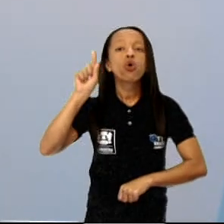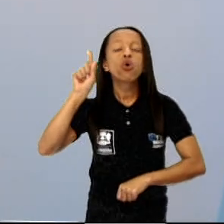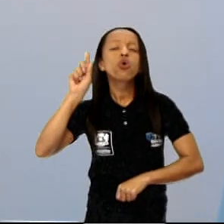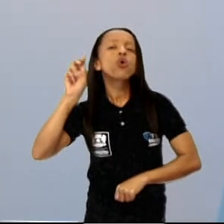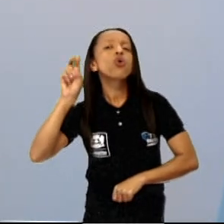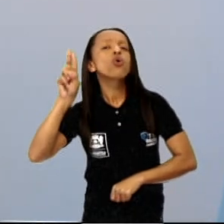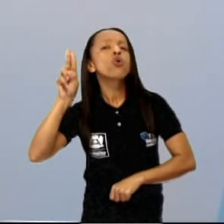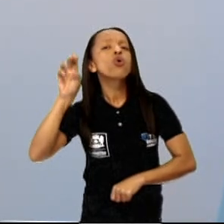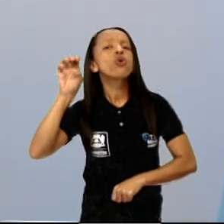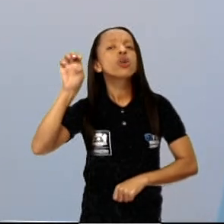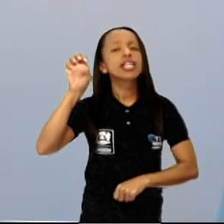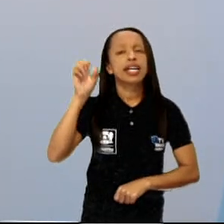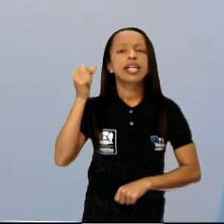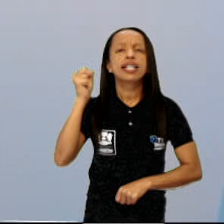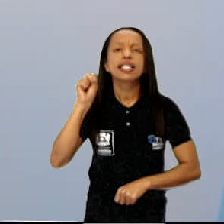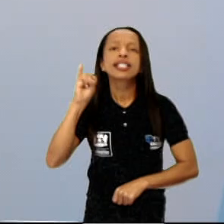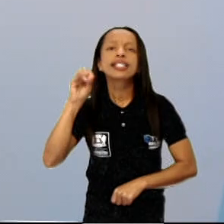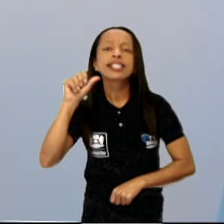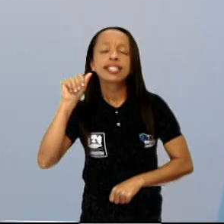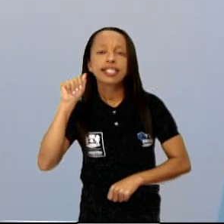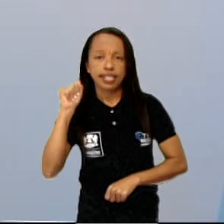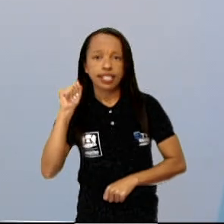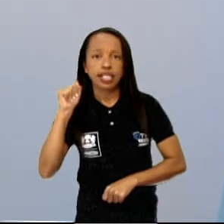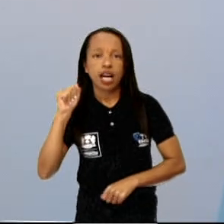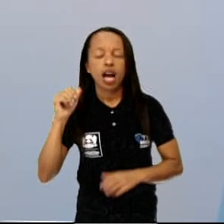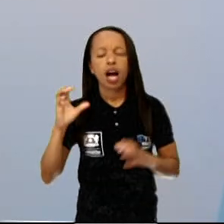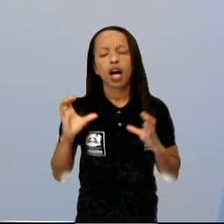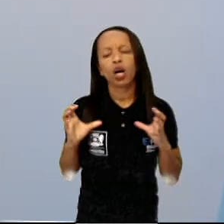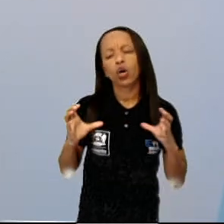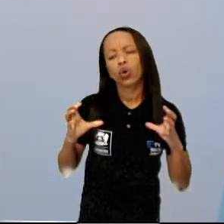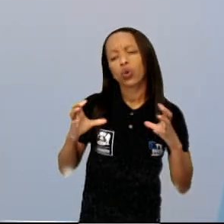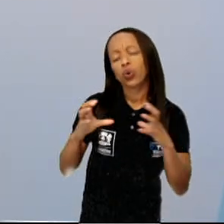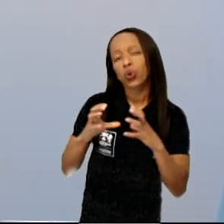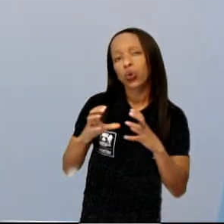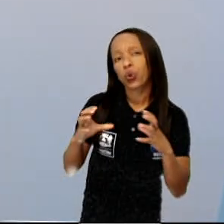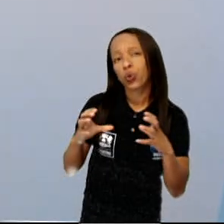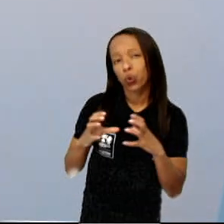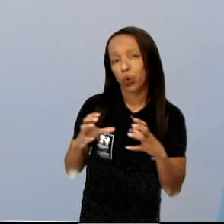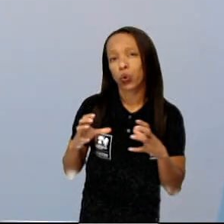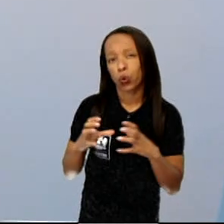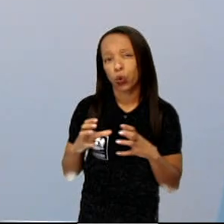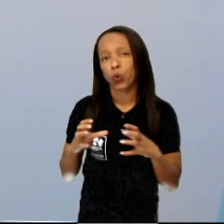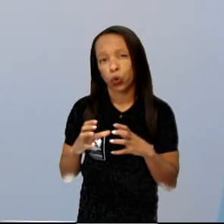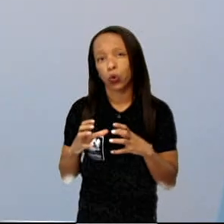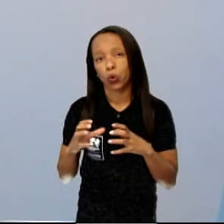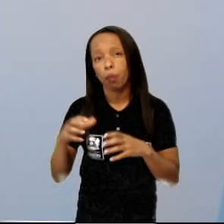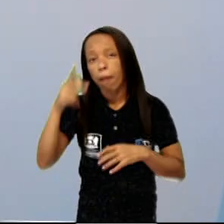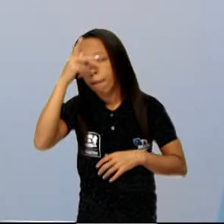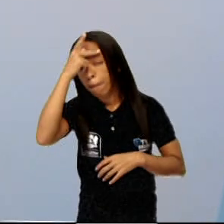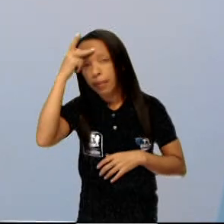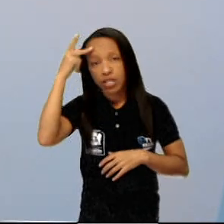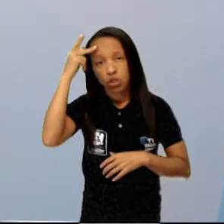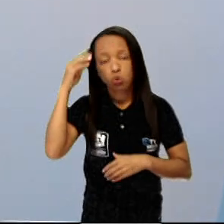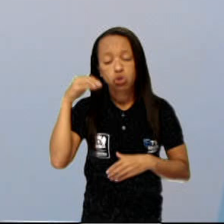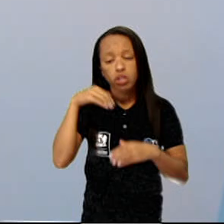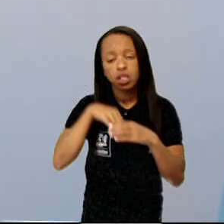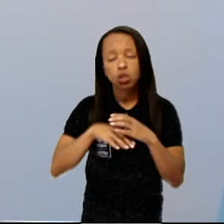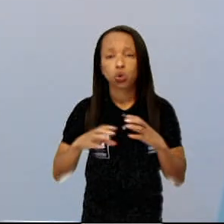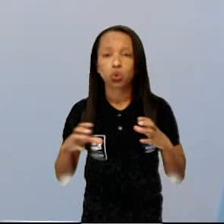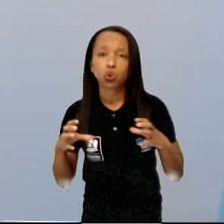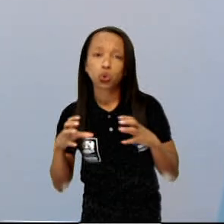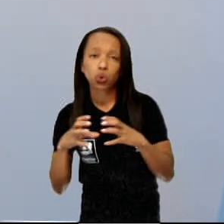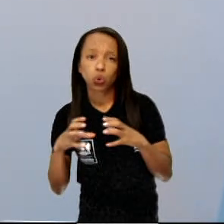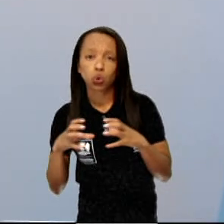eram pessoas de grupos de como é que eu posso colocar para vocês? Eram pessoas que tinham